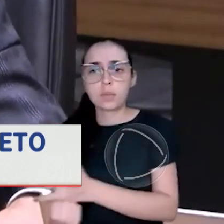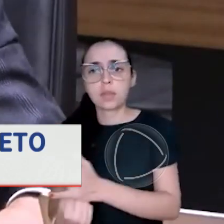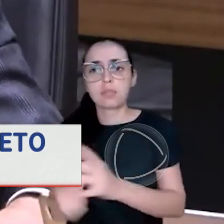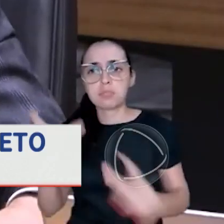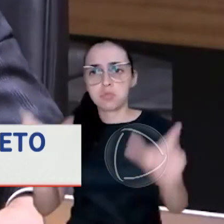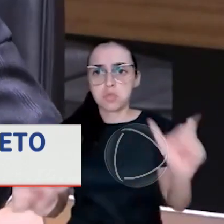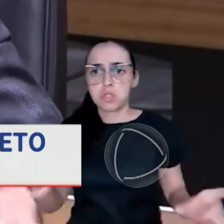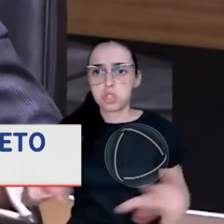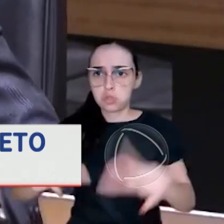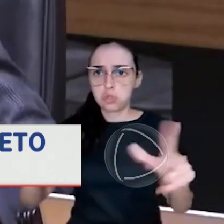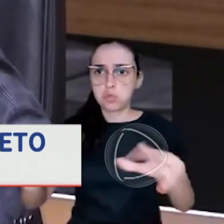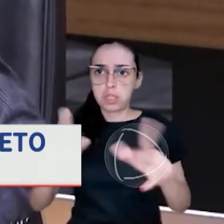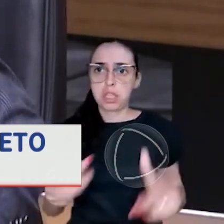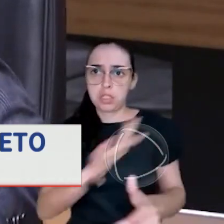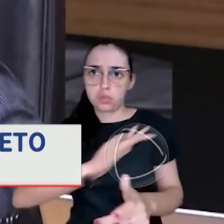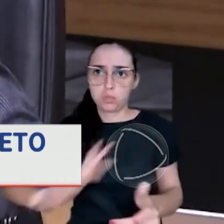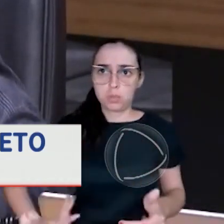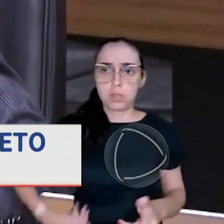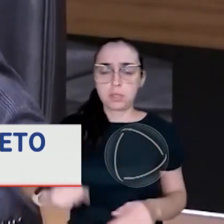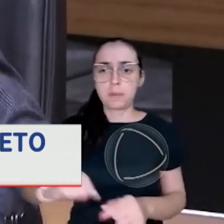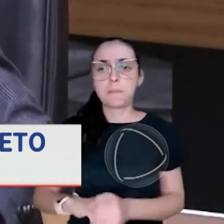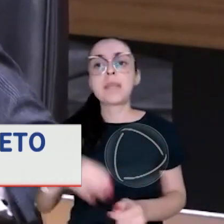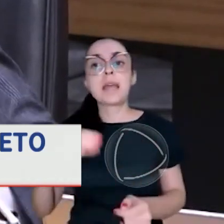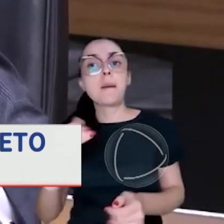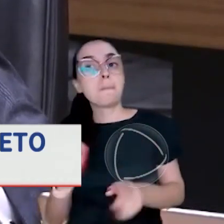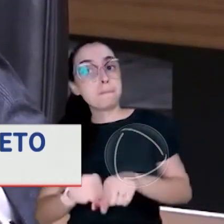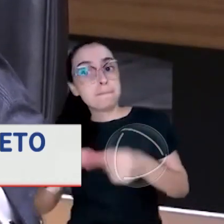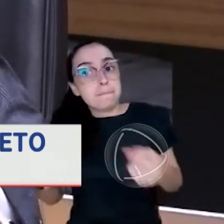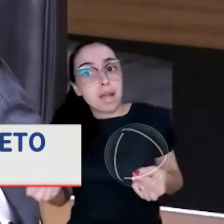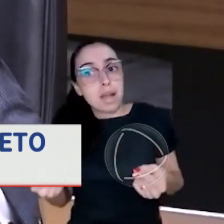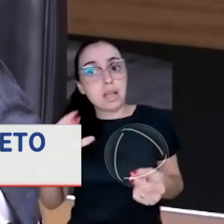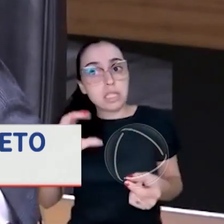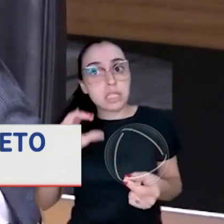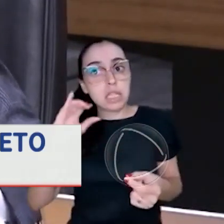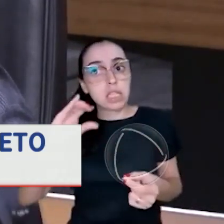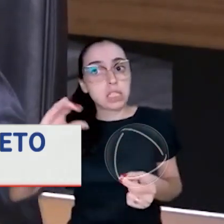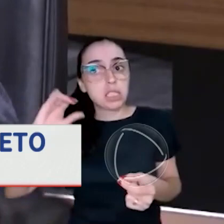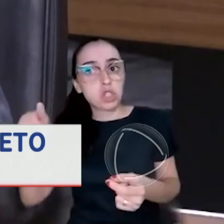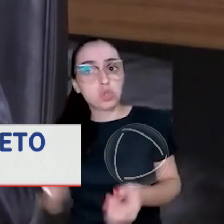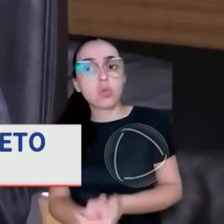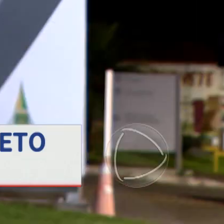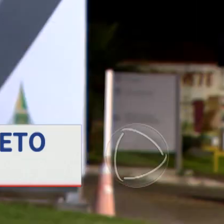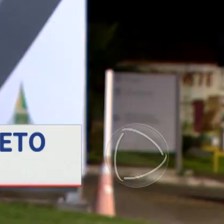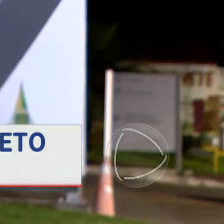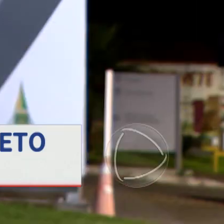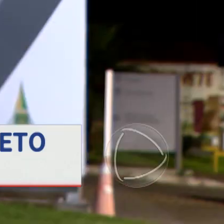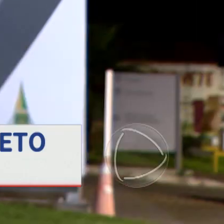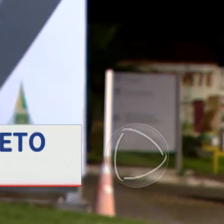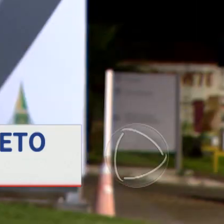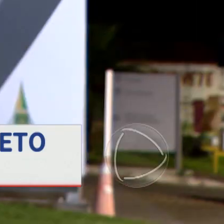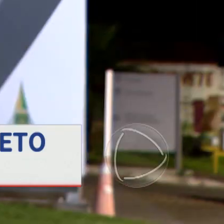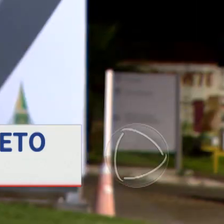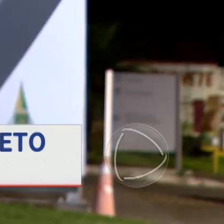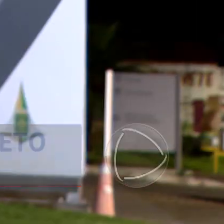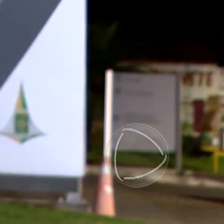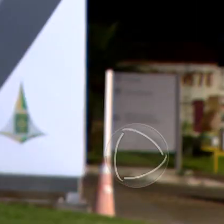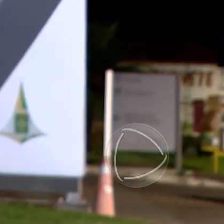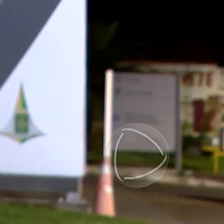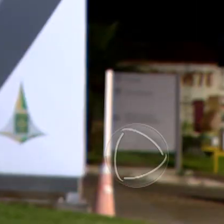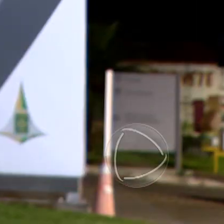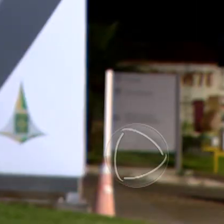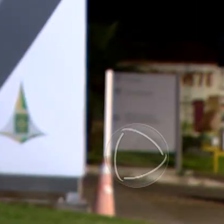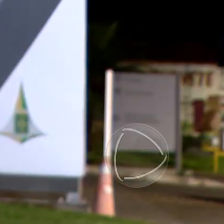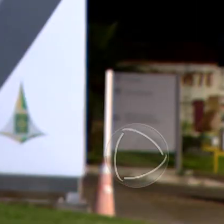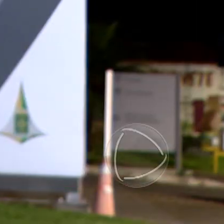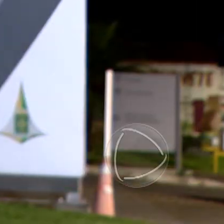presidente. Mas na CCJ nós temos o nosso cronograma e nós vamos seguir o nosso cronograma. O projeto que trata da concessão